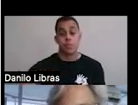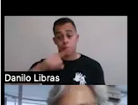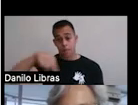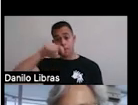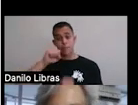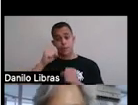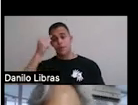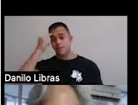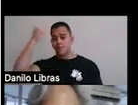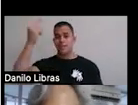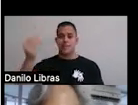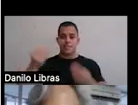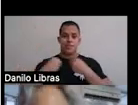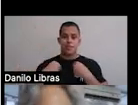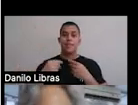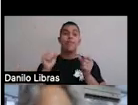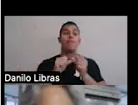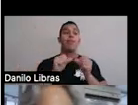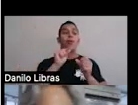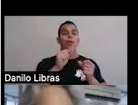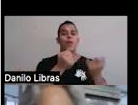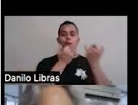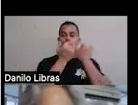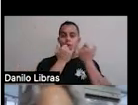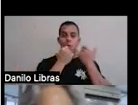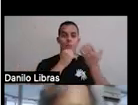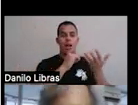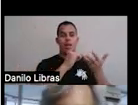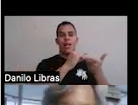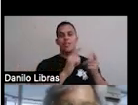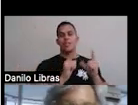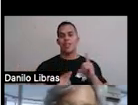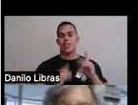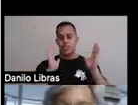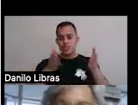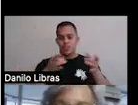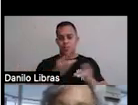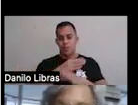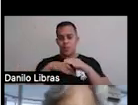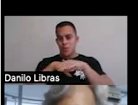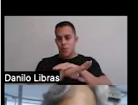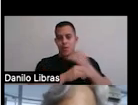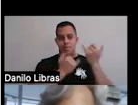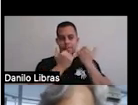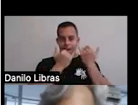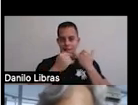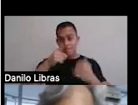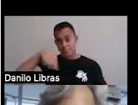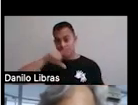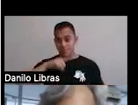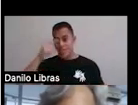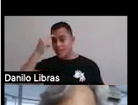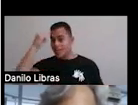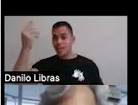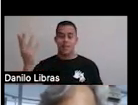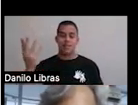toda a informação que a gente tem guardada em bases de dados. Alguém tem alguma ideia, quer